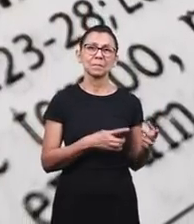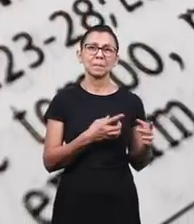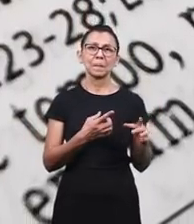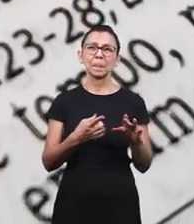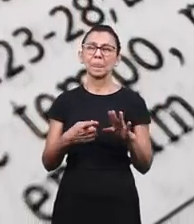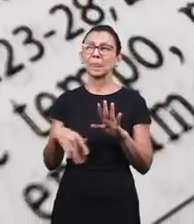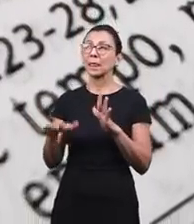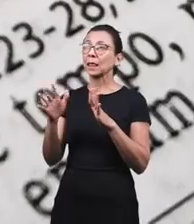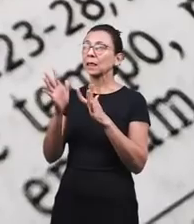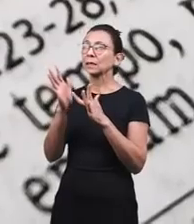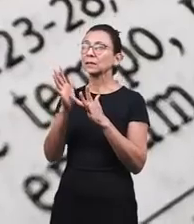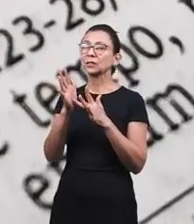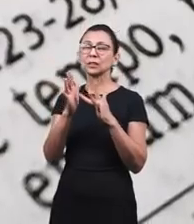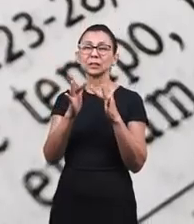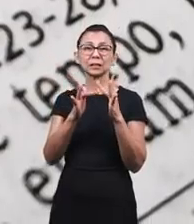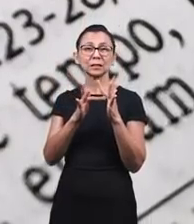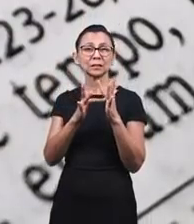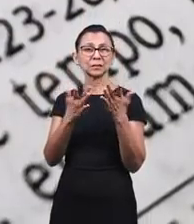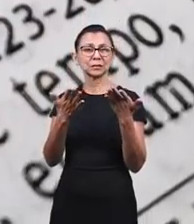manso e suave,